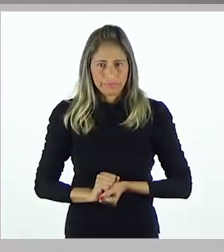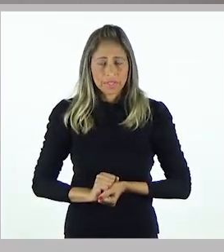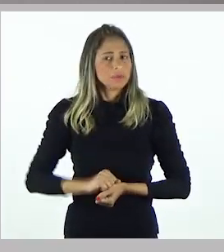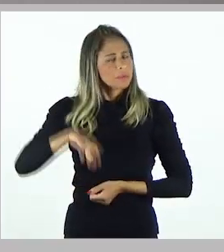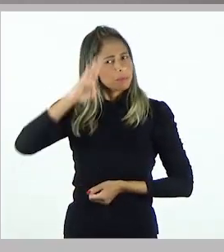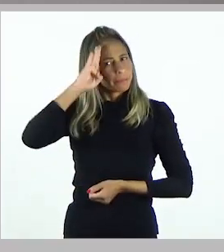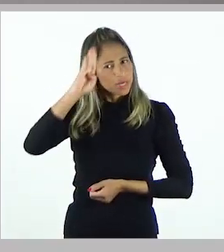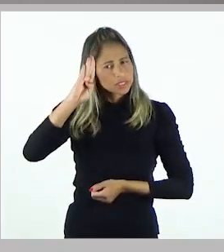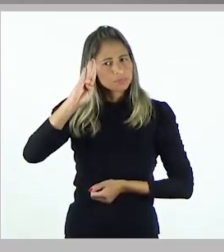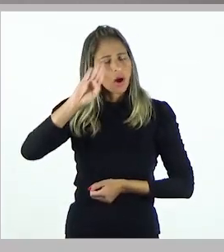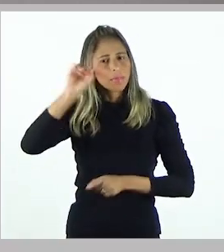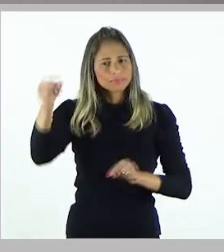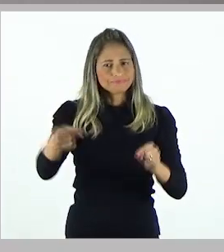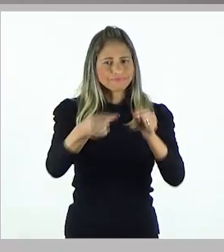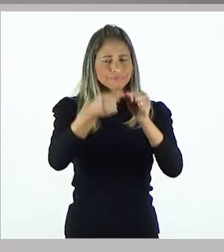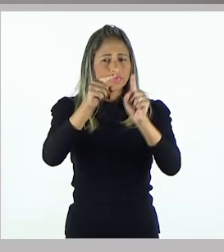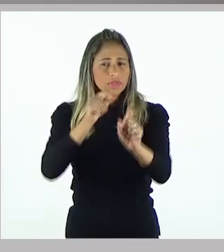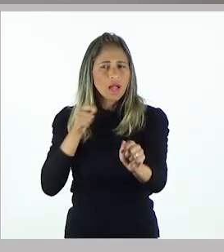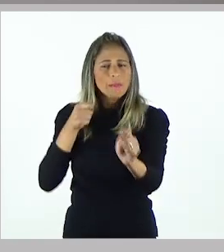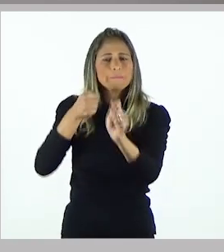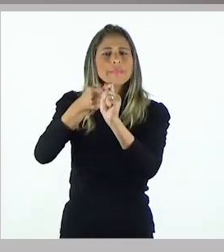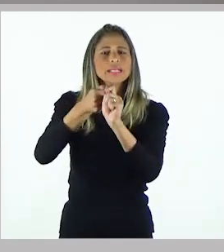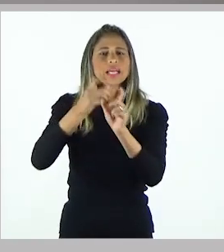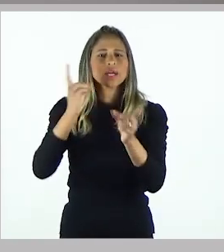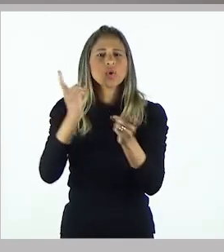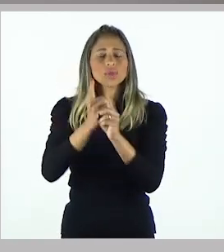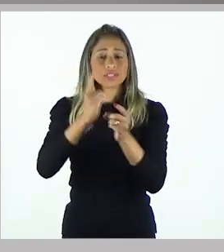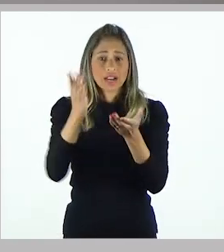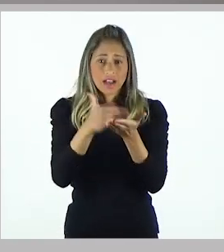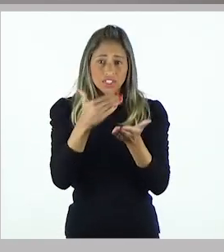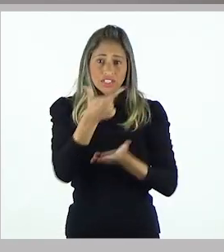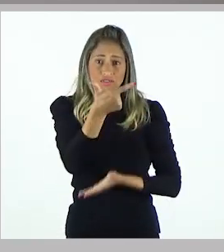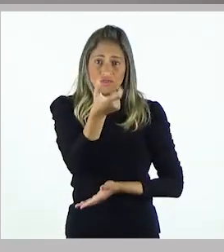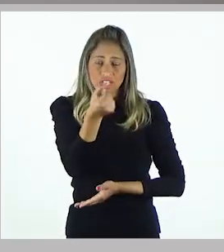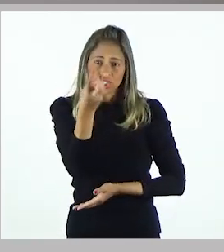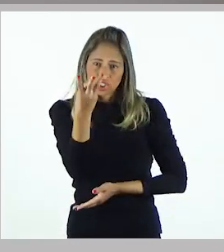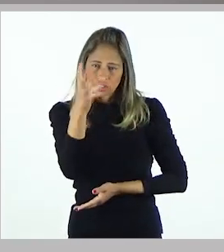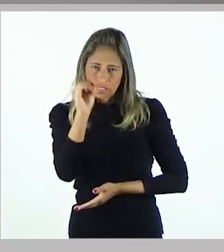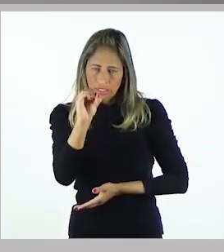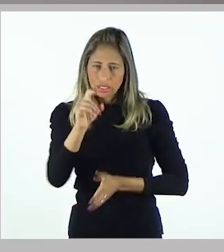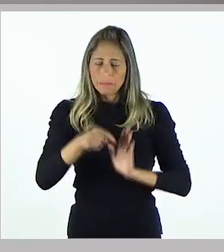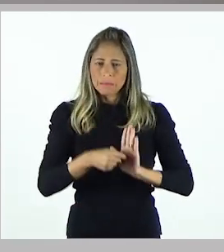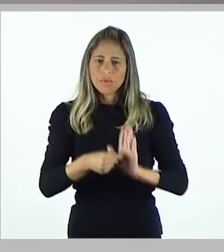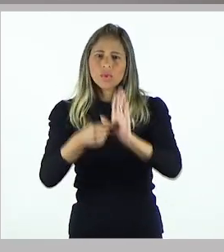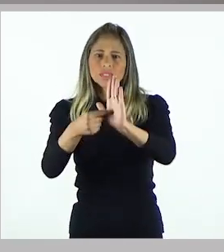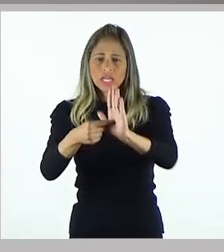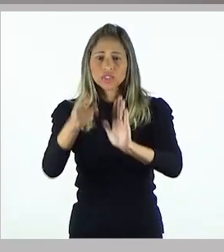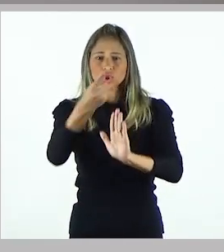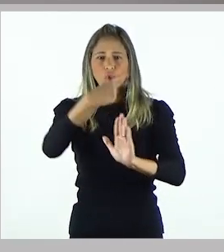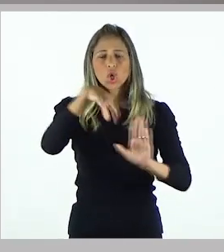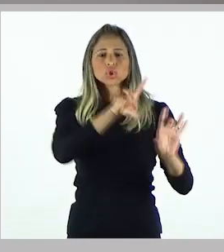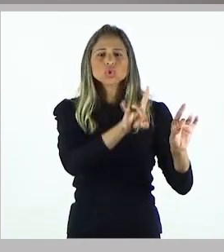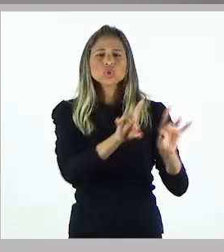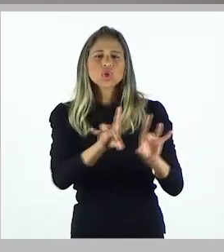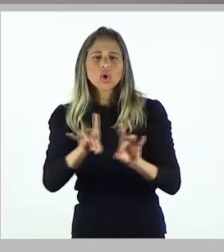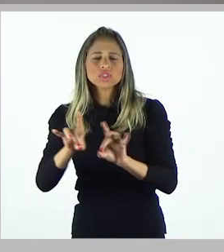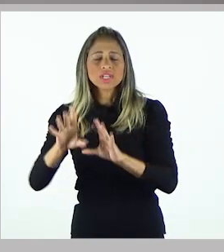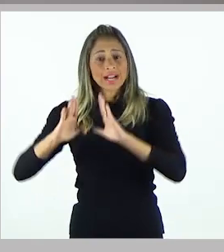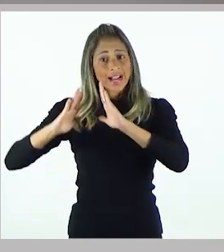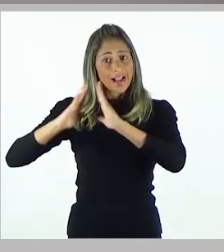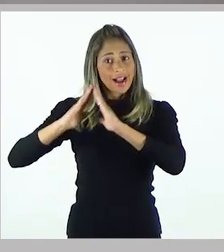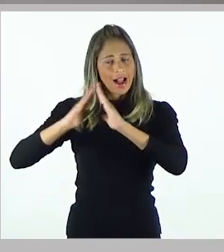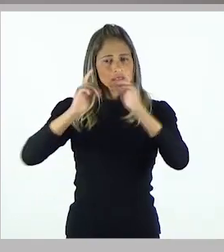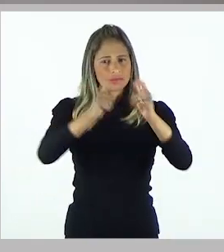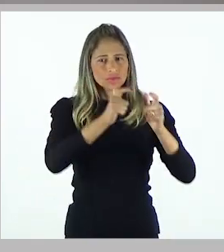como cruciais para atingir as metas acordadas na Agenda 2030, trazendo-os para o nosso cotidiano